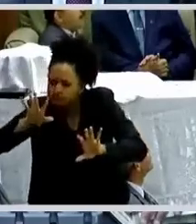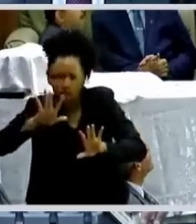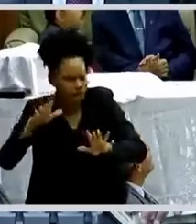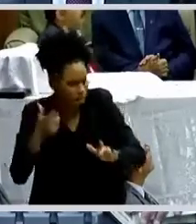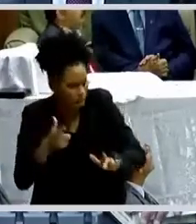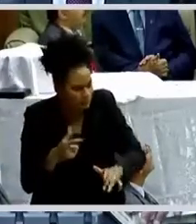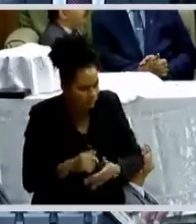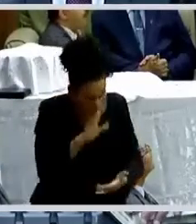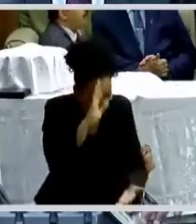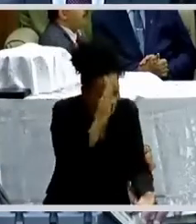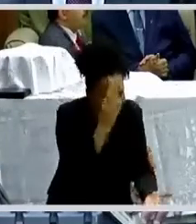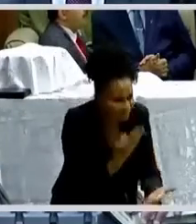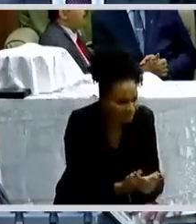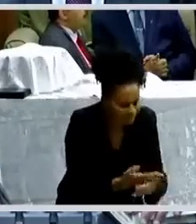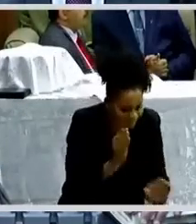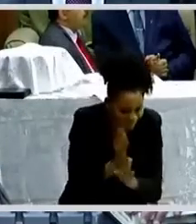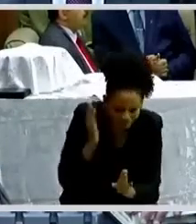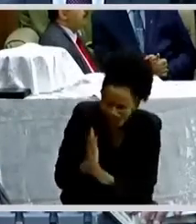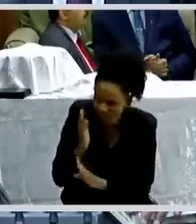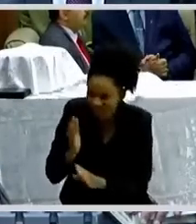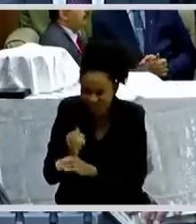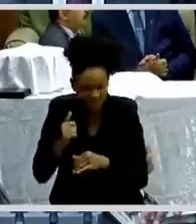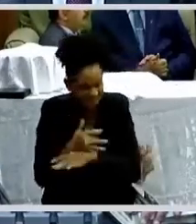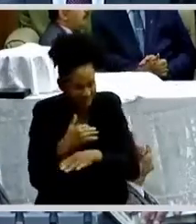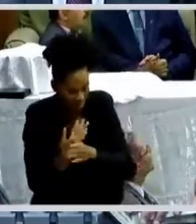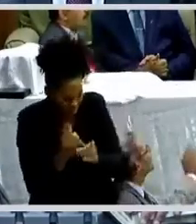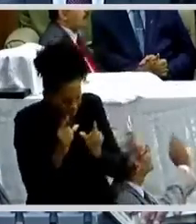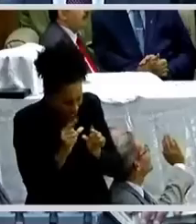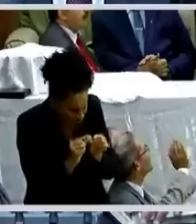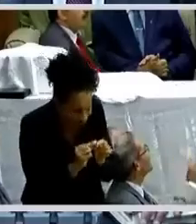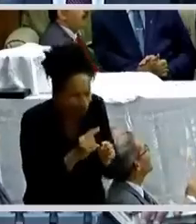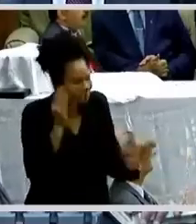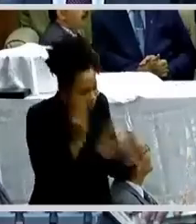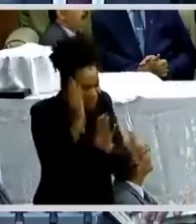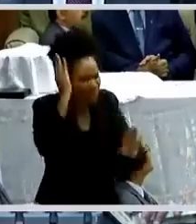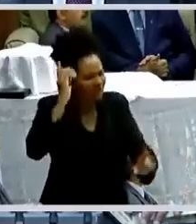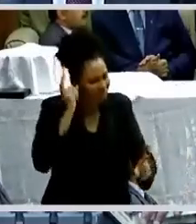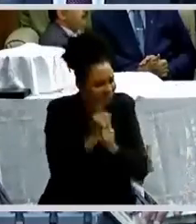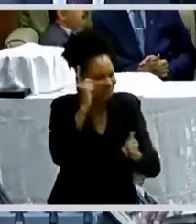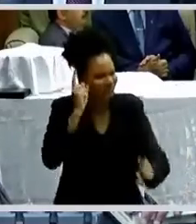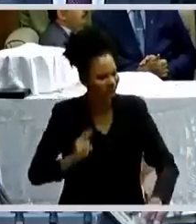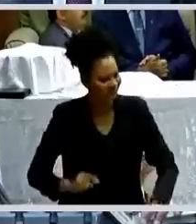Quem crê que Deus ainda encontra alguém em cidade que não está no mapa?